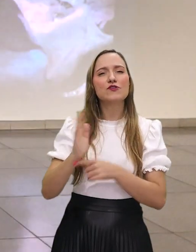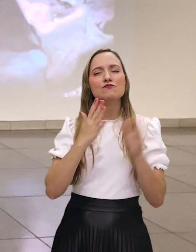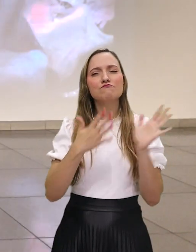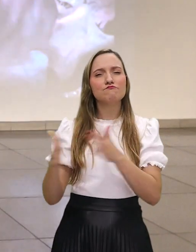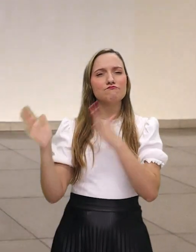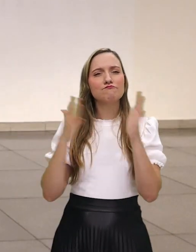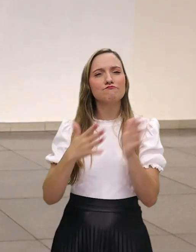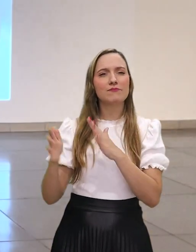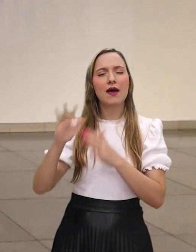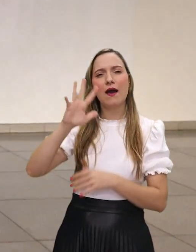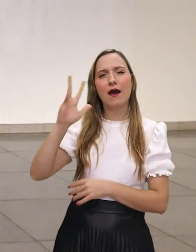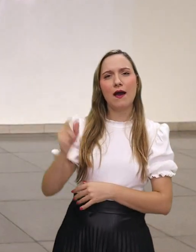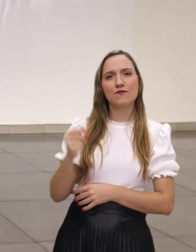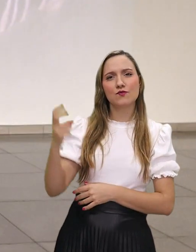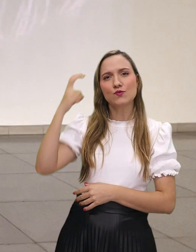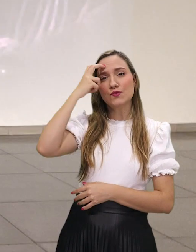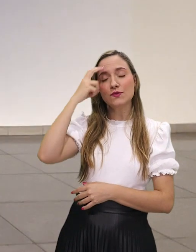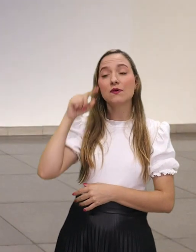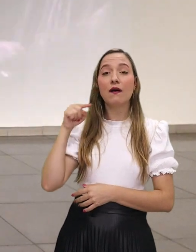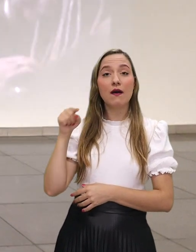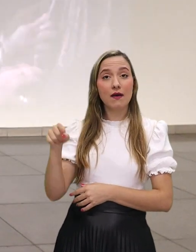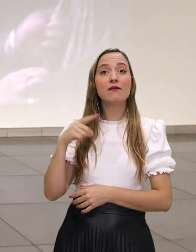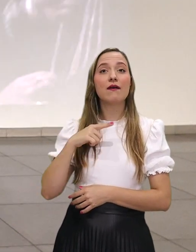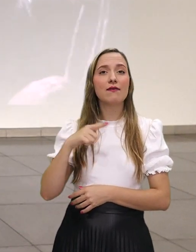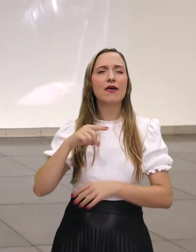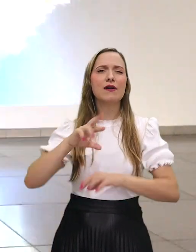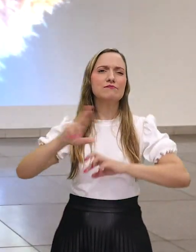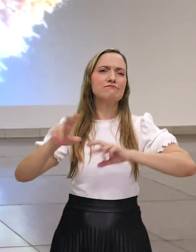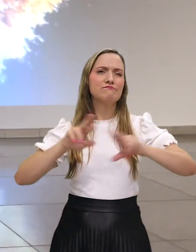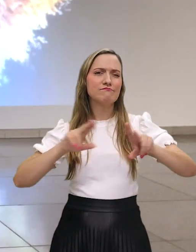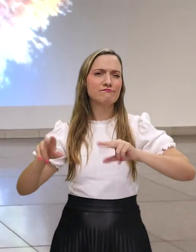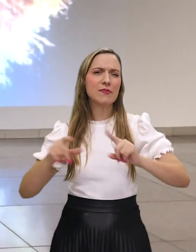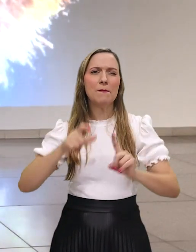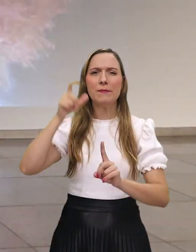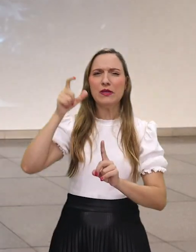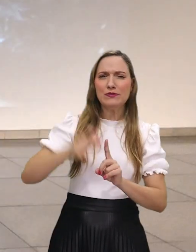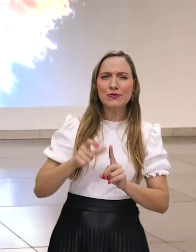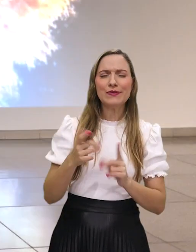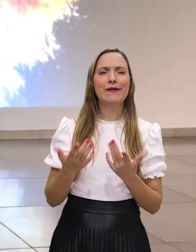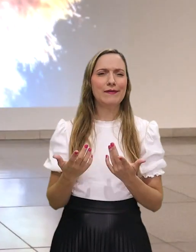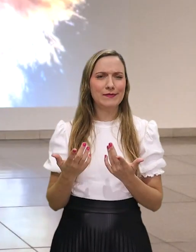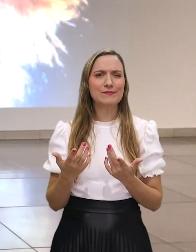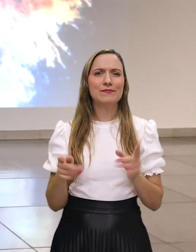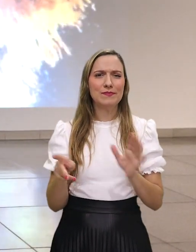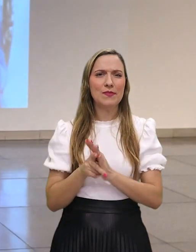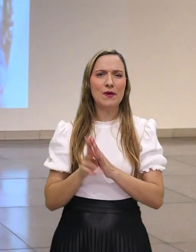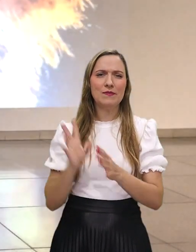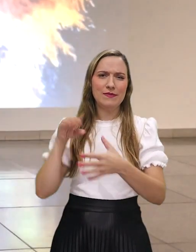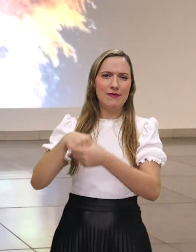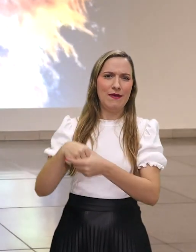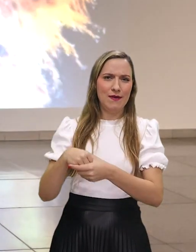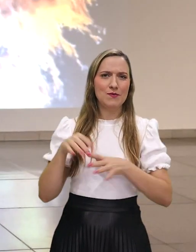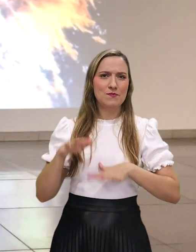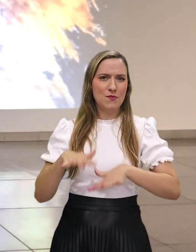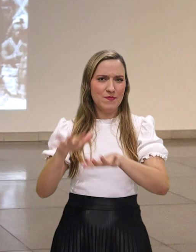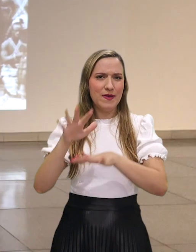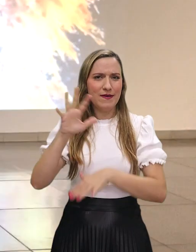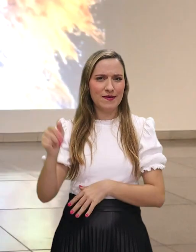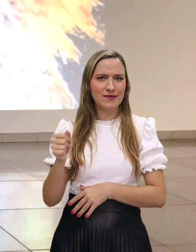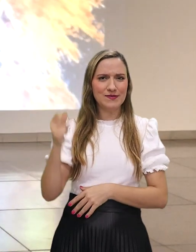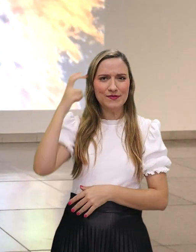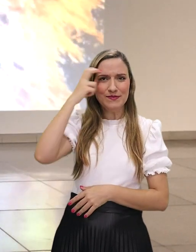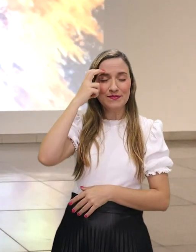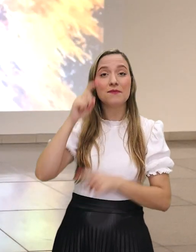chama diversas personalidades, né, do movimento, mas ao fazer a criação desse